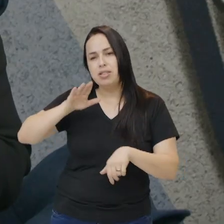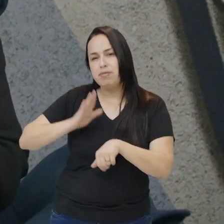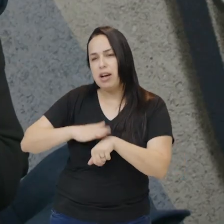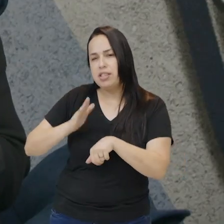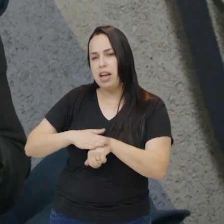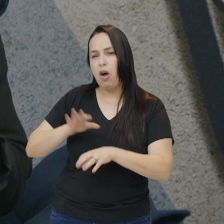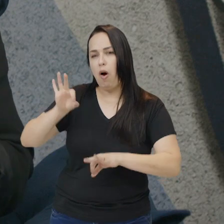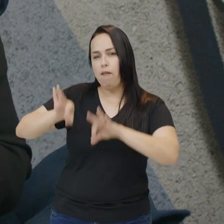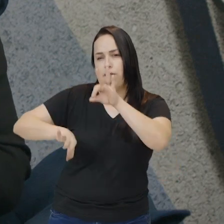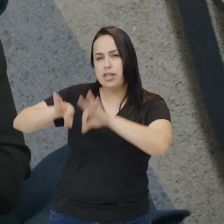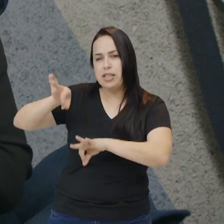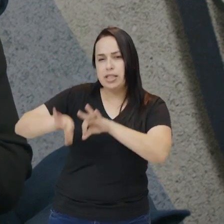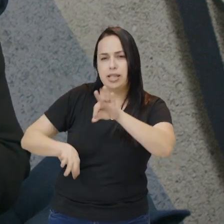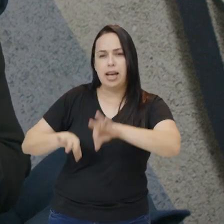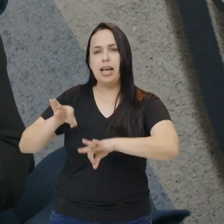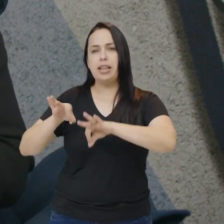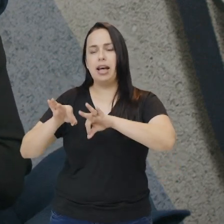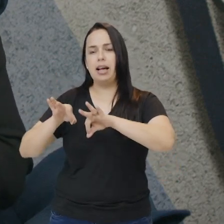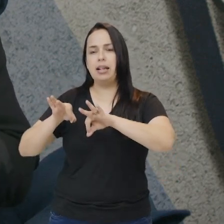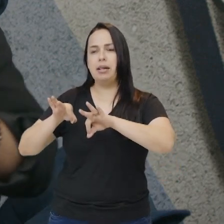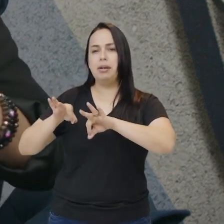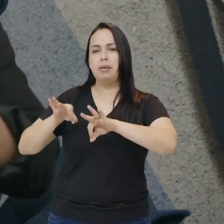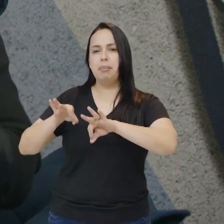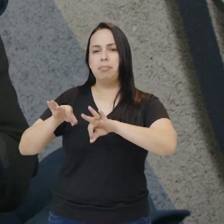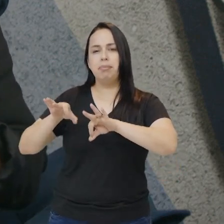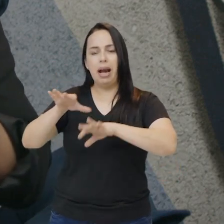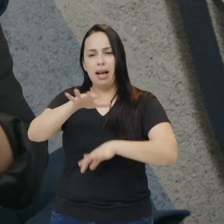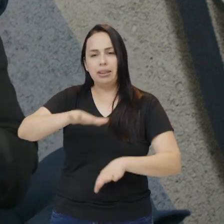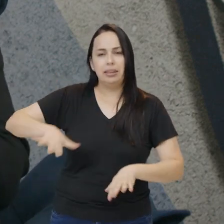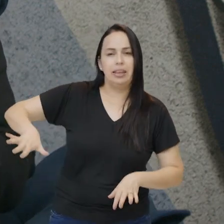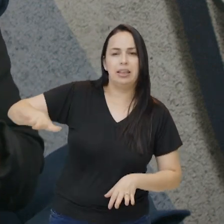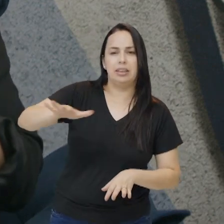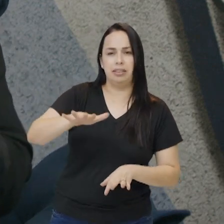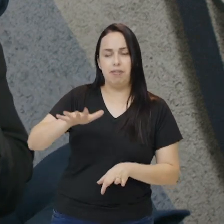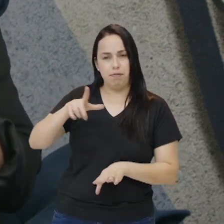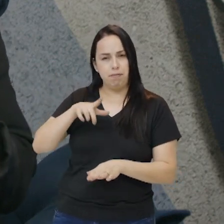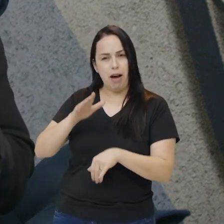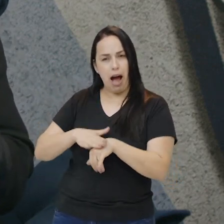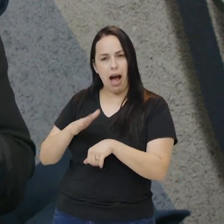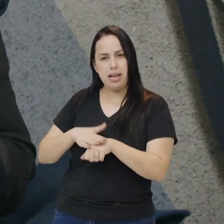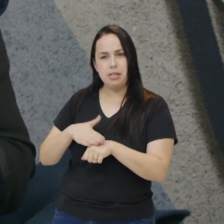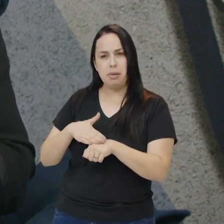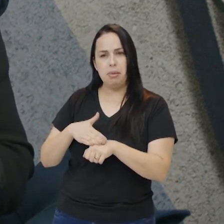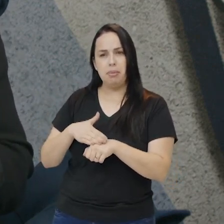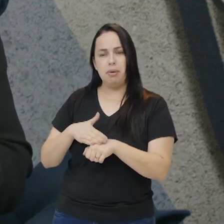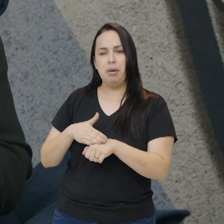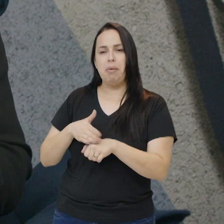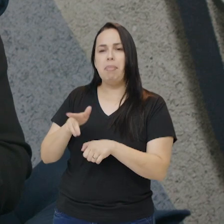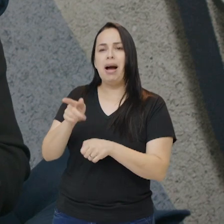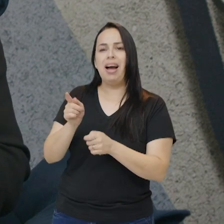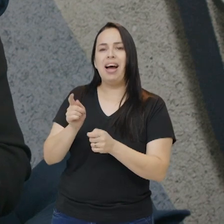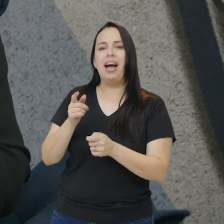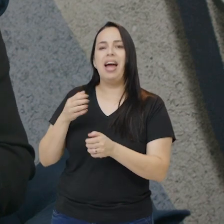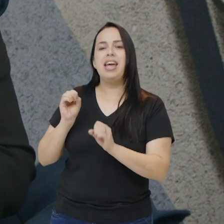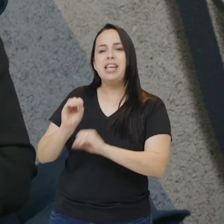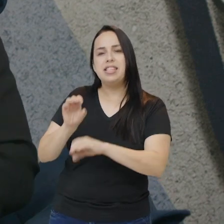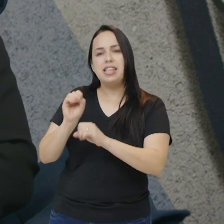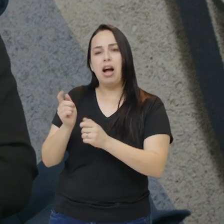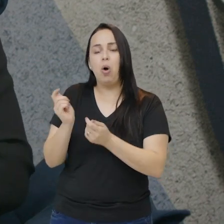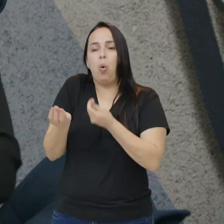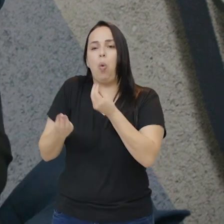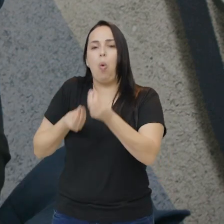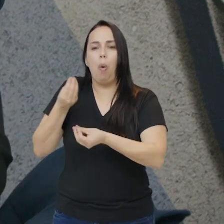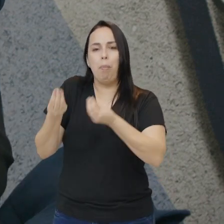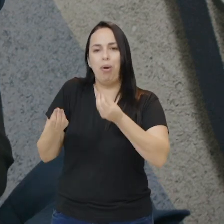muitas oficinas ali mesmo, né? Para que tenha esse trabalho emocional com os